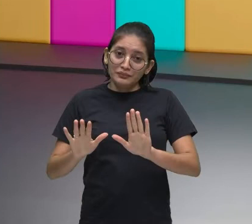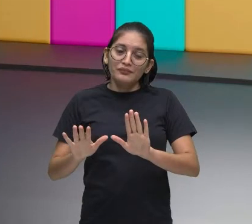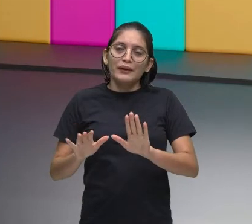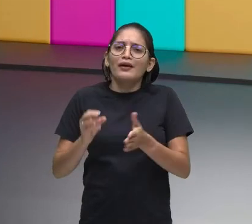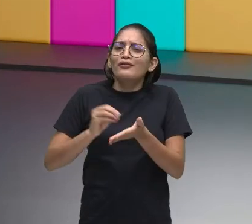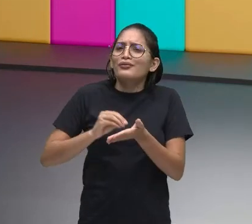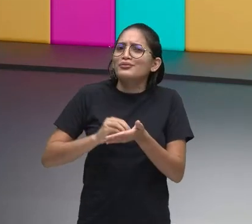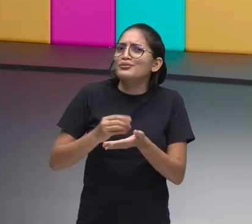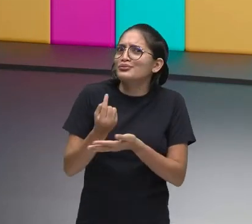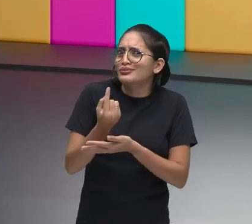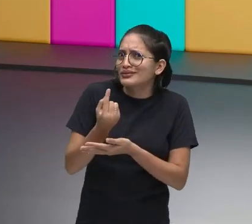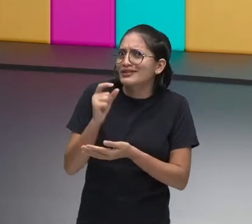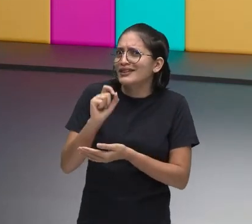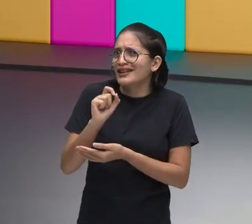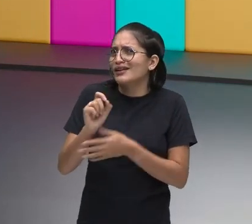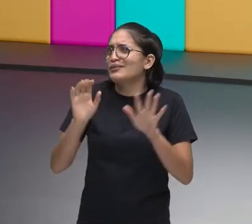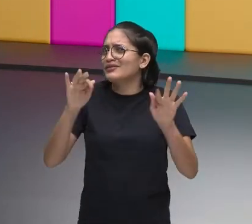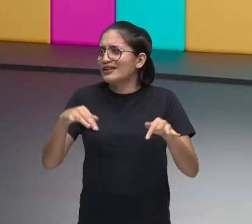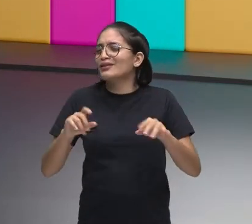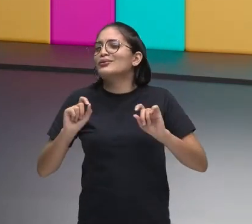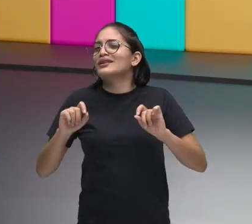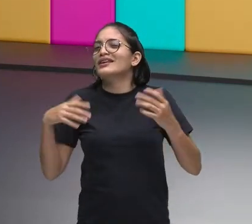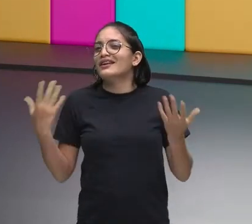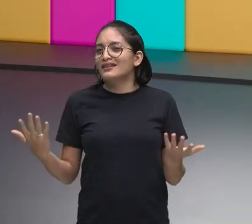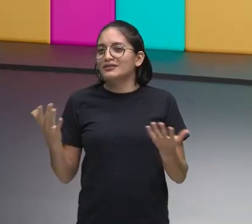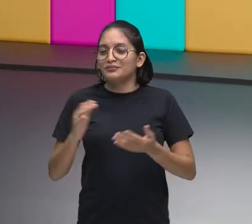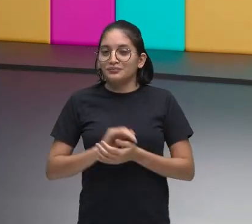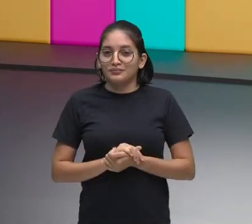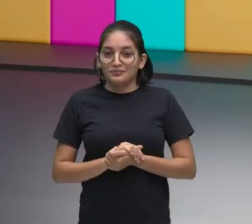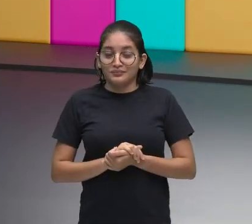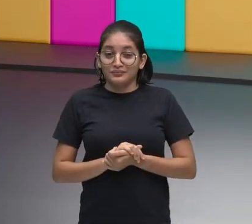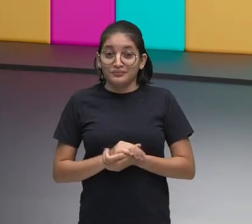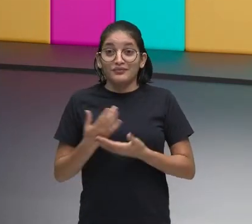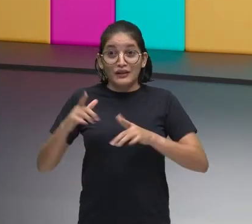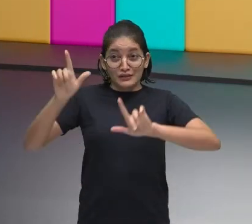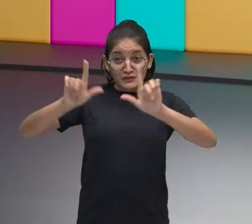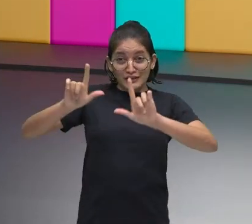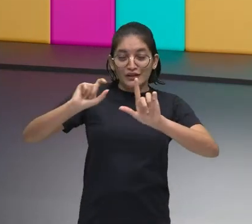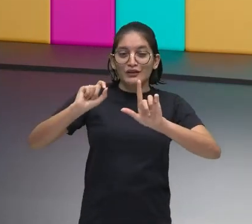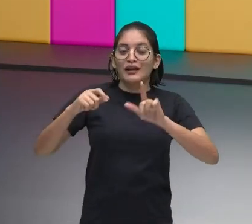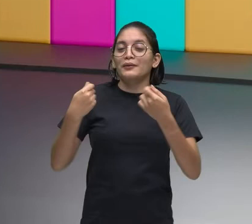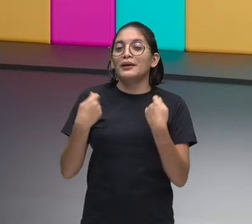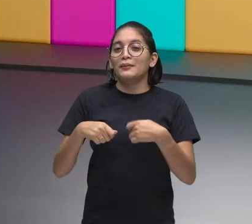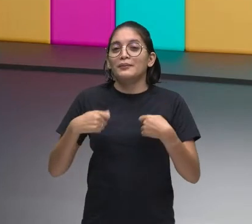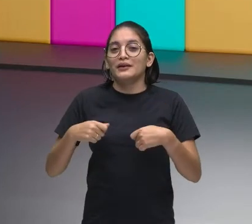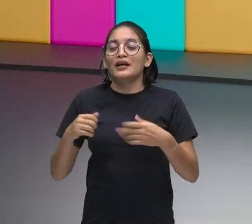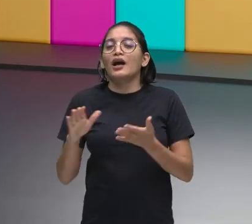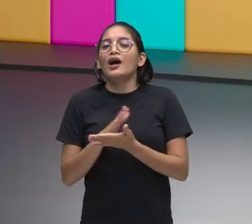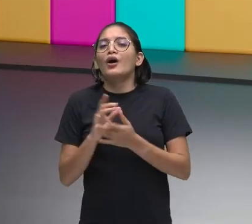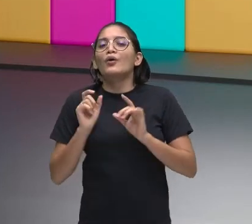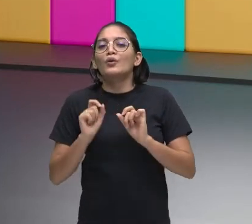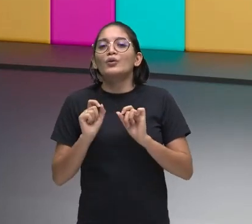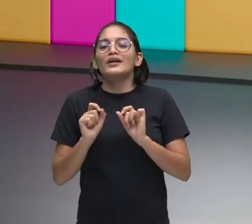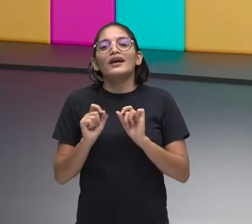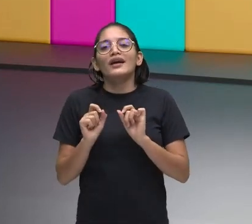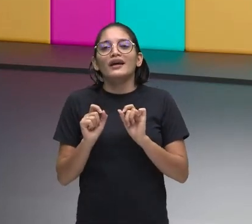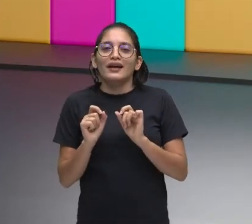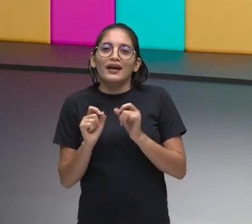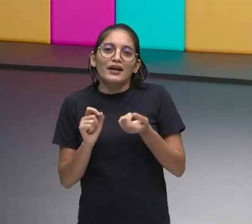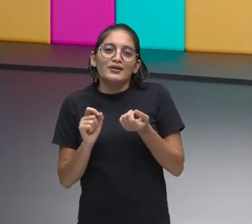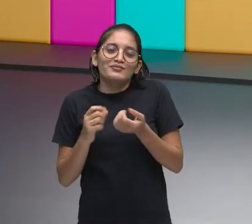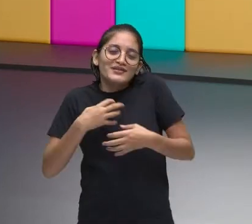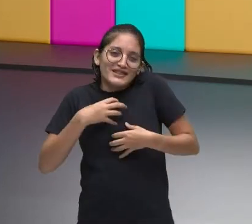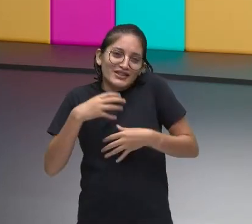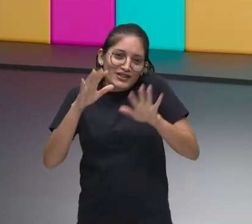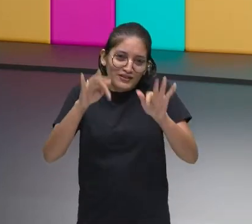que tá faltando mais alguma coisa para finalizar esse programa. Esse programa, ele tá precisando de algum toque final, hein? Eu